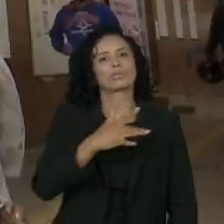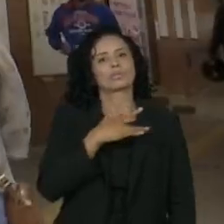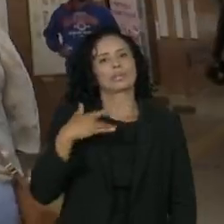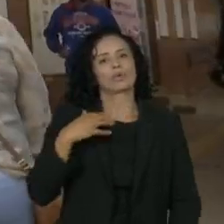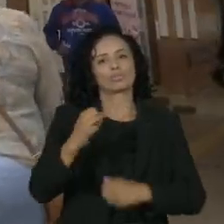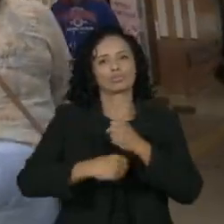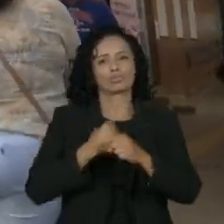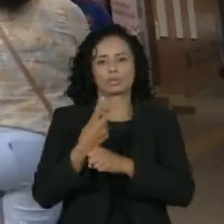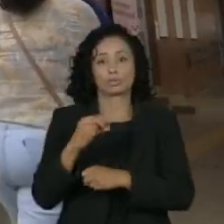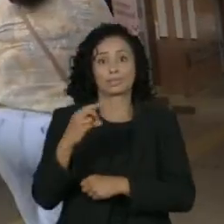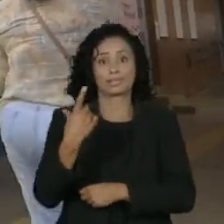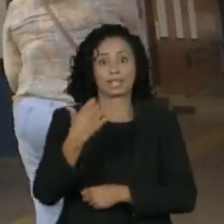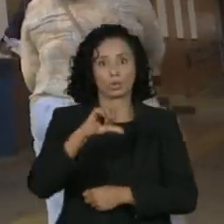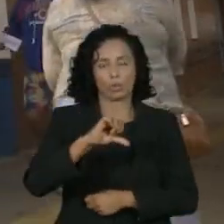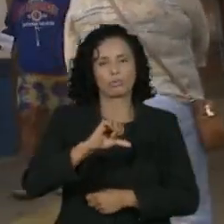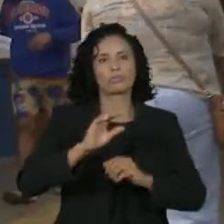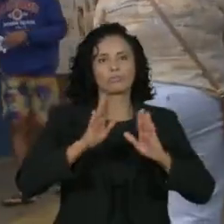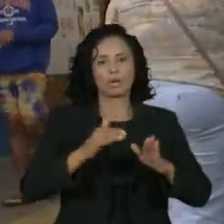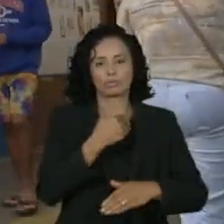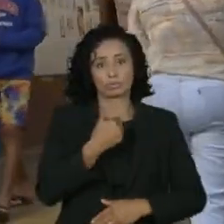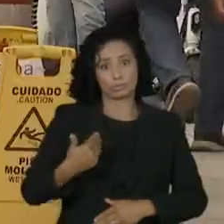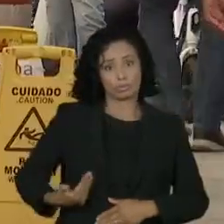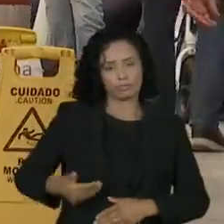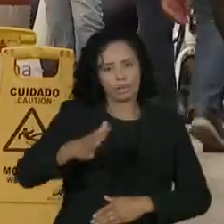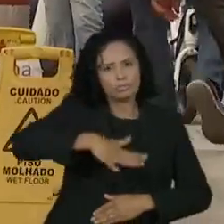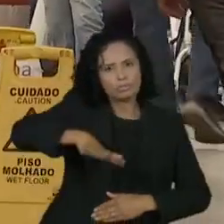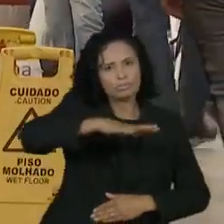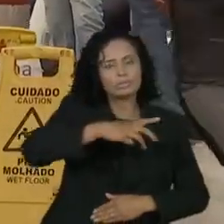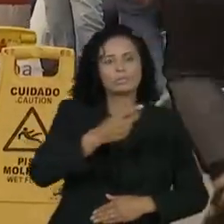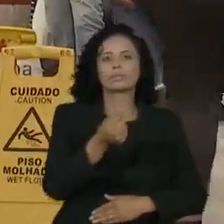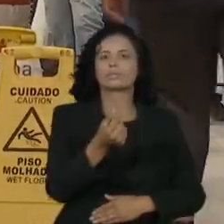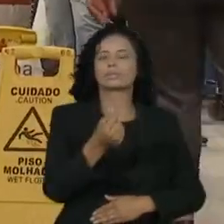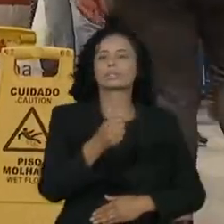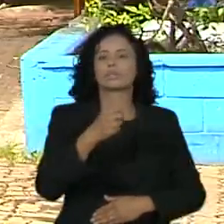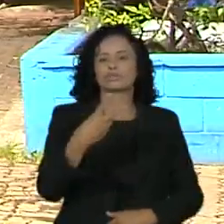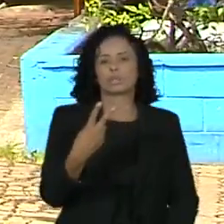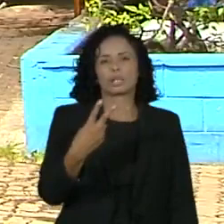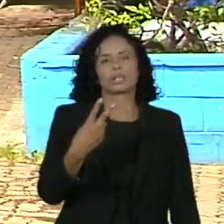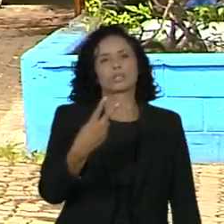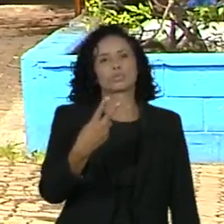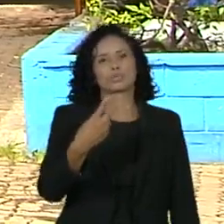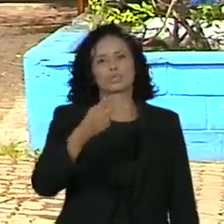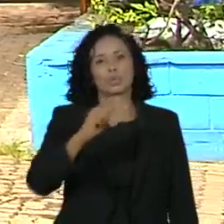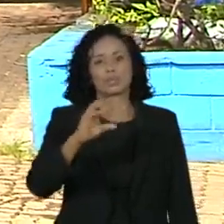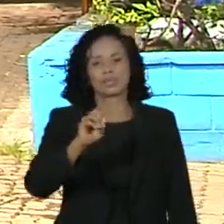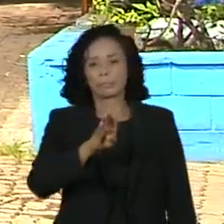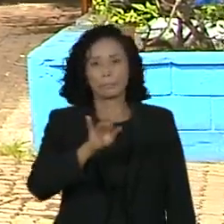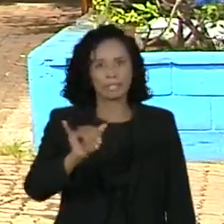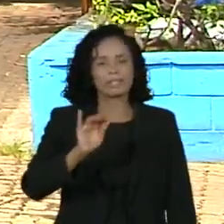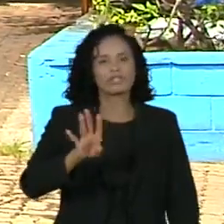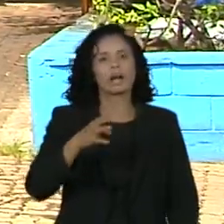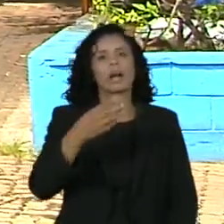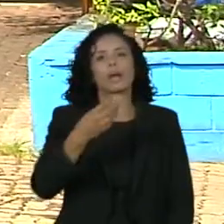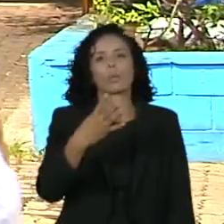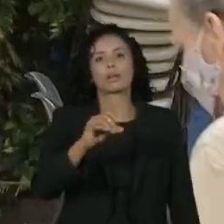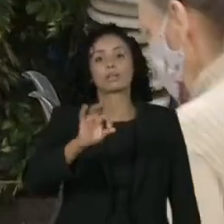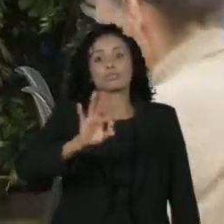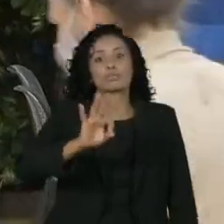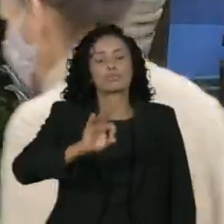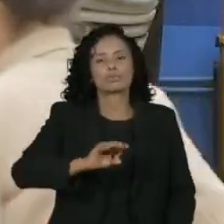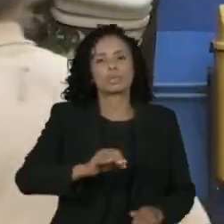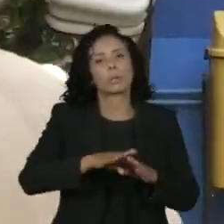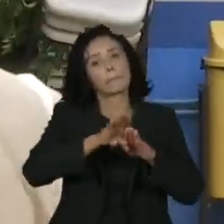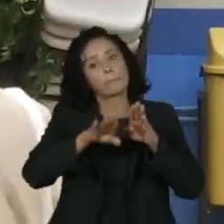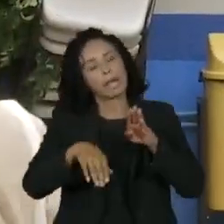2019. Já o custo do governo no setor foi de 280 bilhões, ou seja, cerca de 40% a menos que